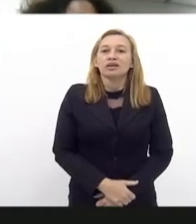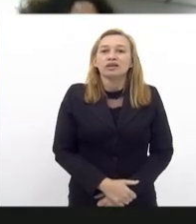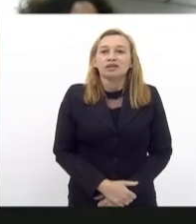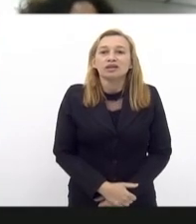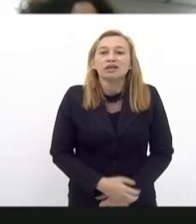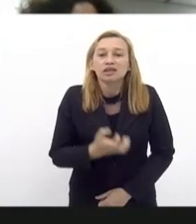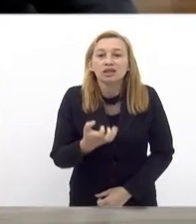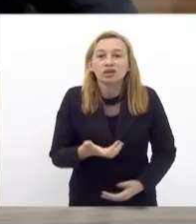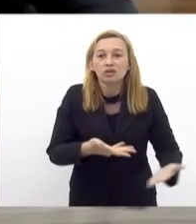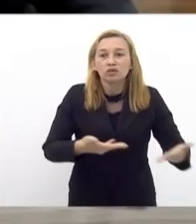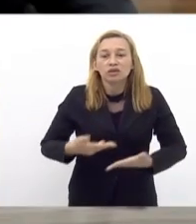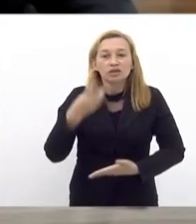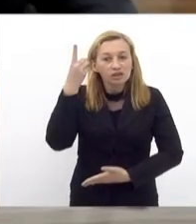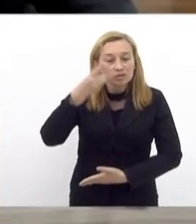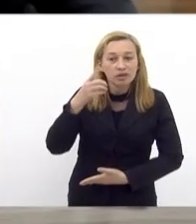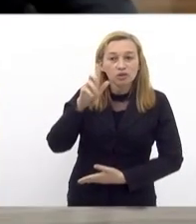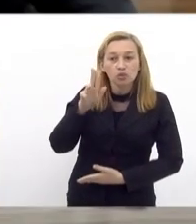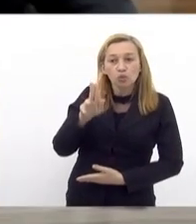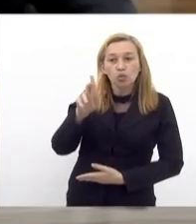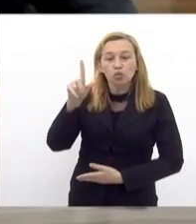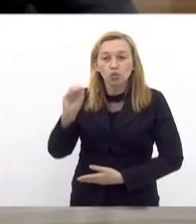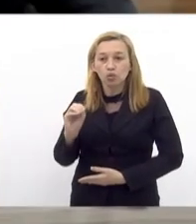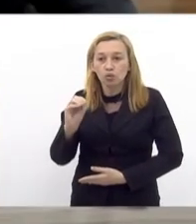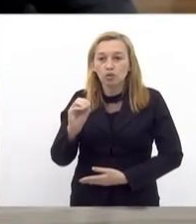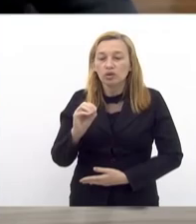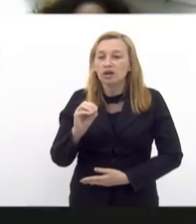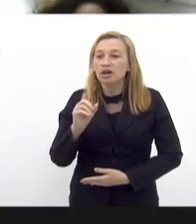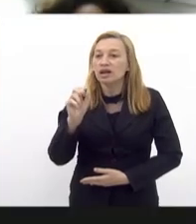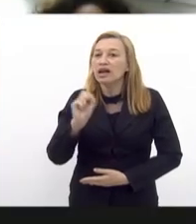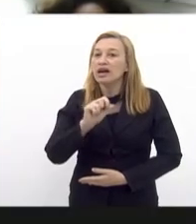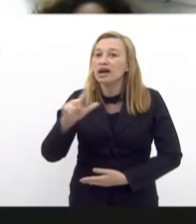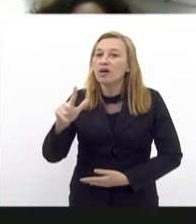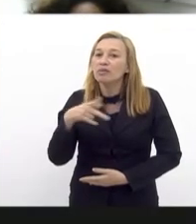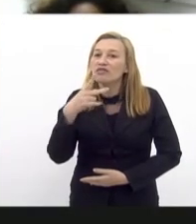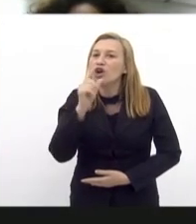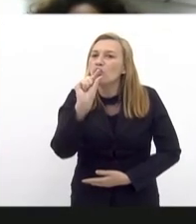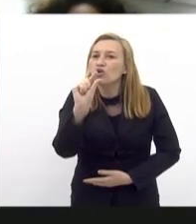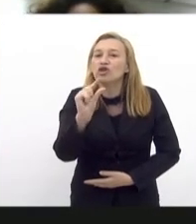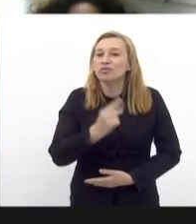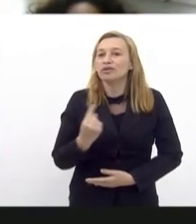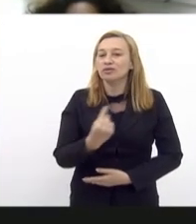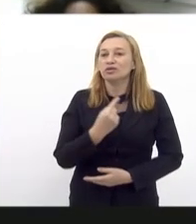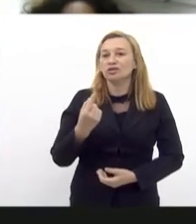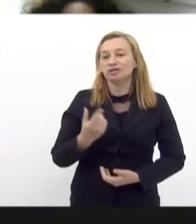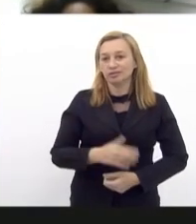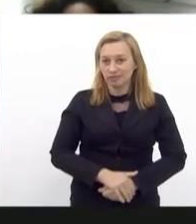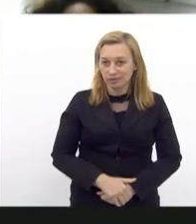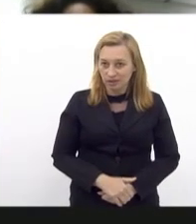Queria convidar o deputado Hugo Leal para falar um pouquinho para nós, por favor.